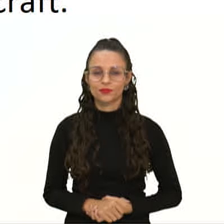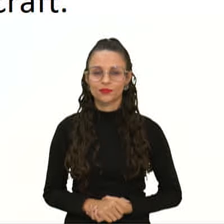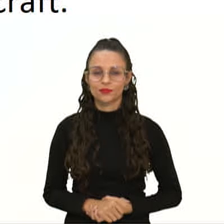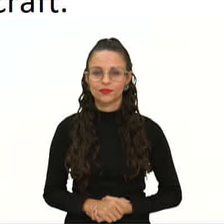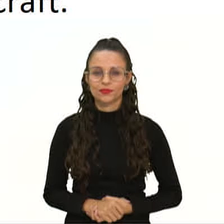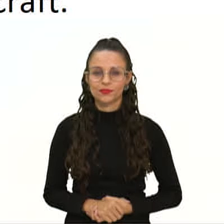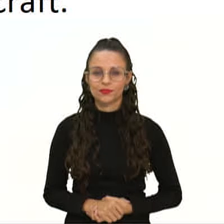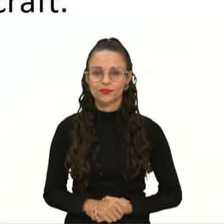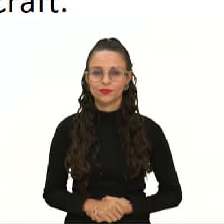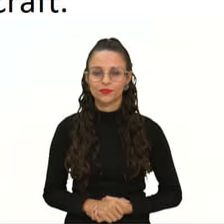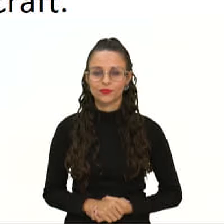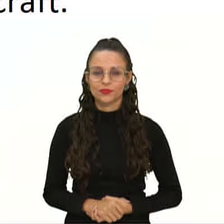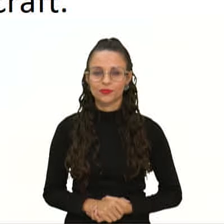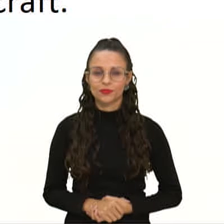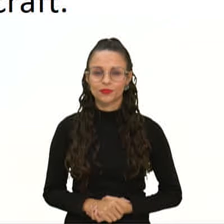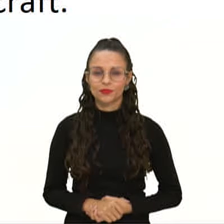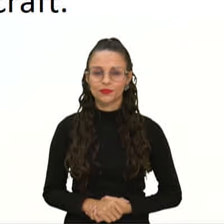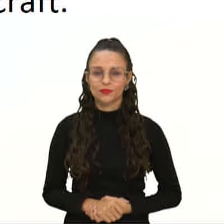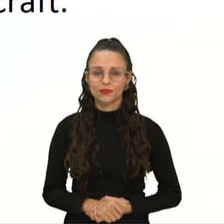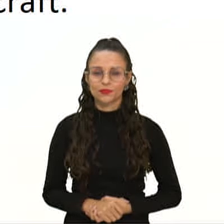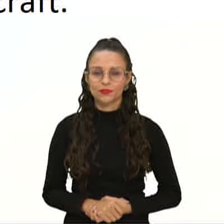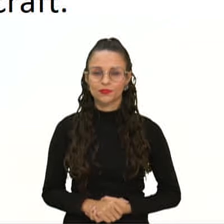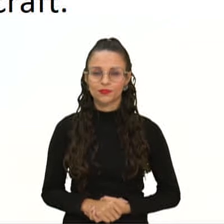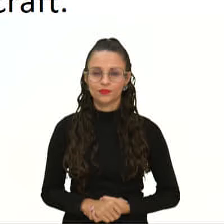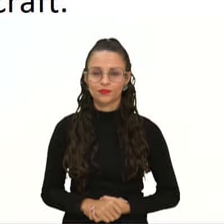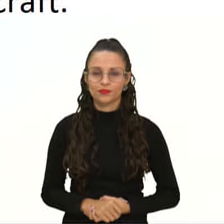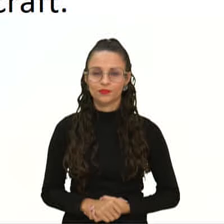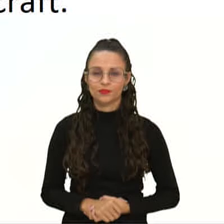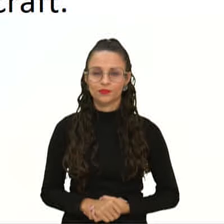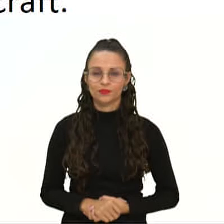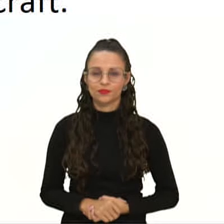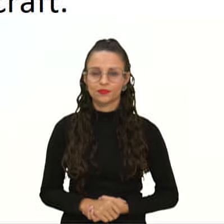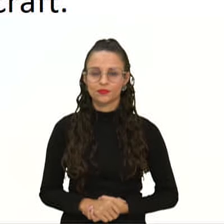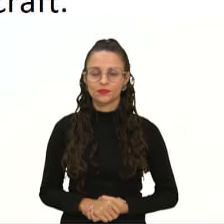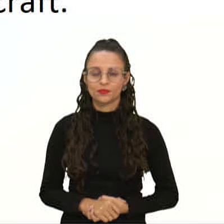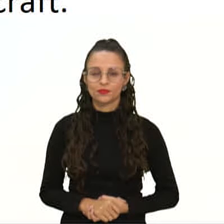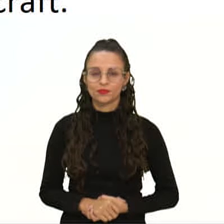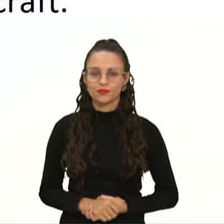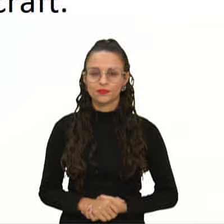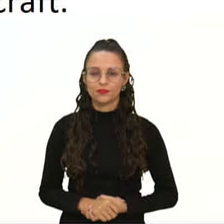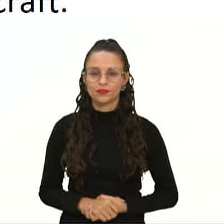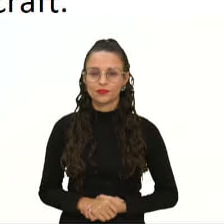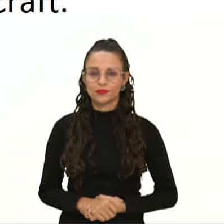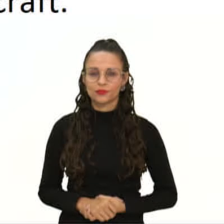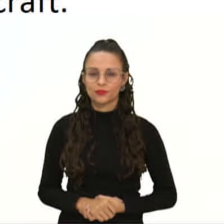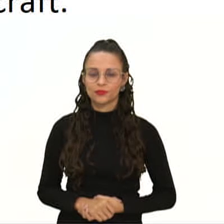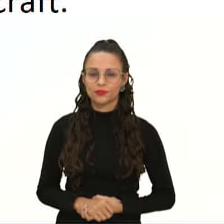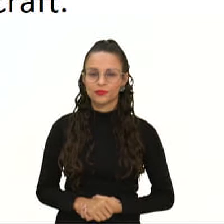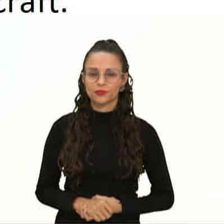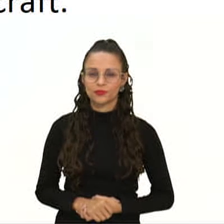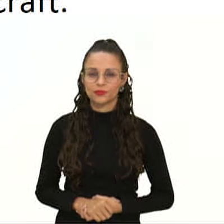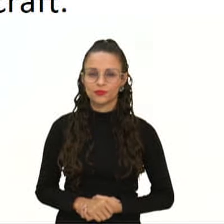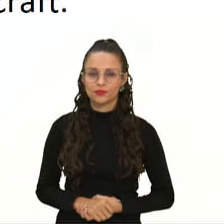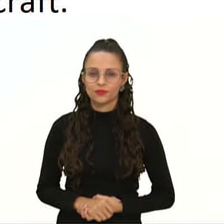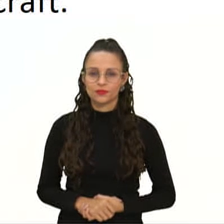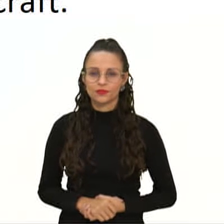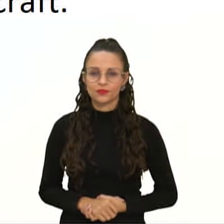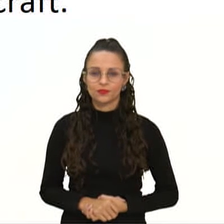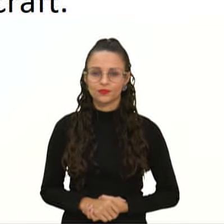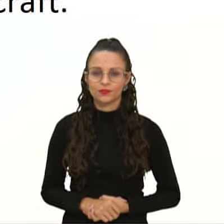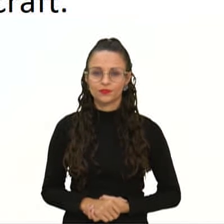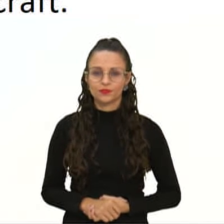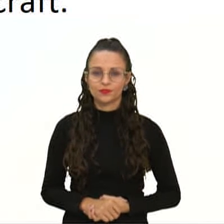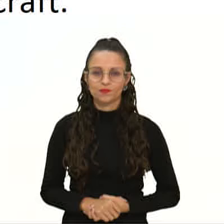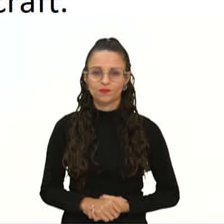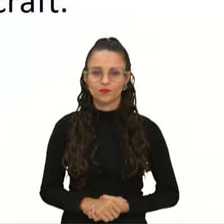its echo indicated exactly the approach, location, object, direction, and